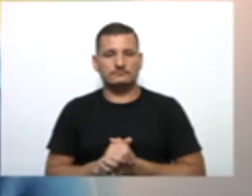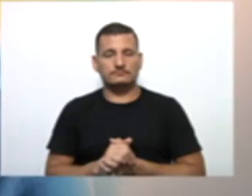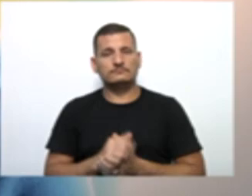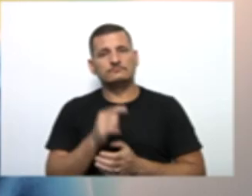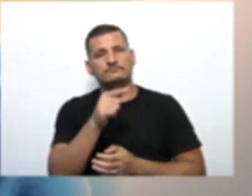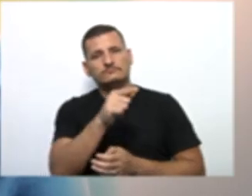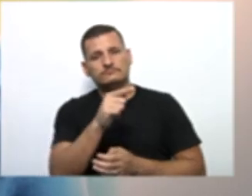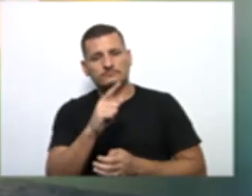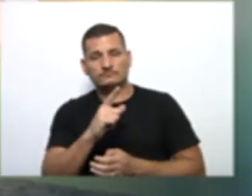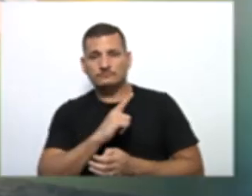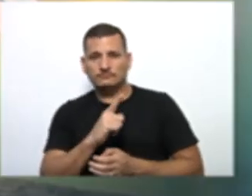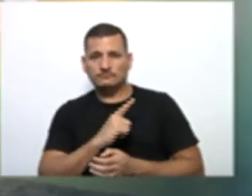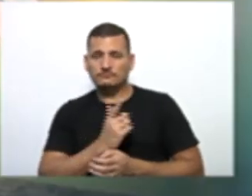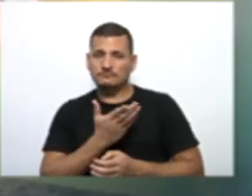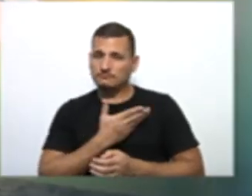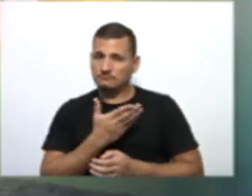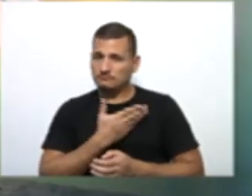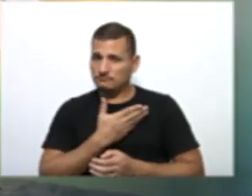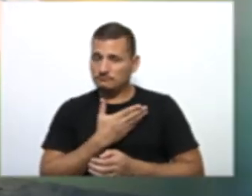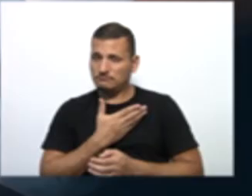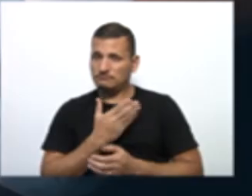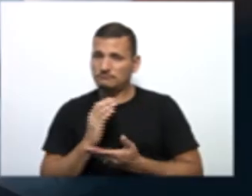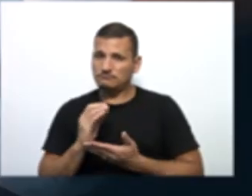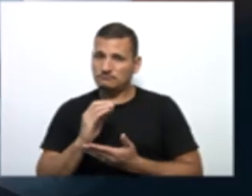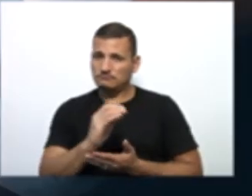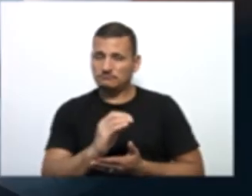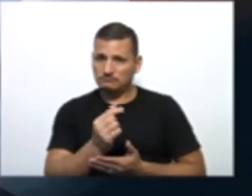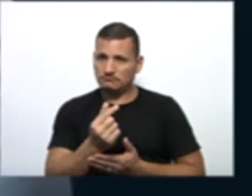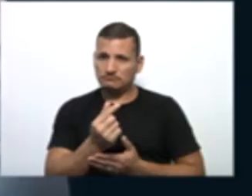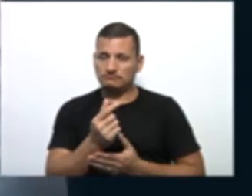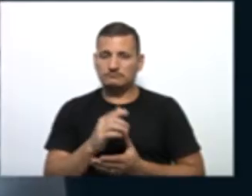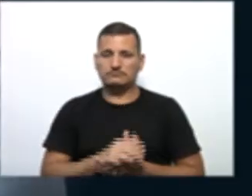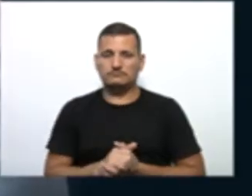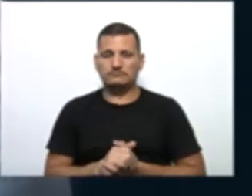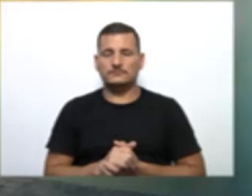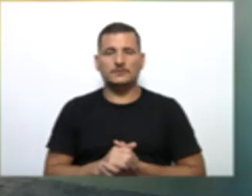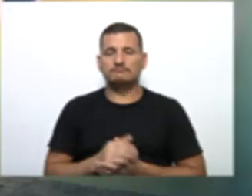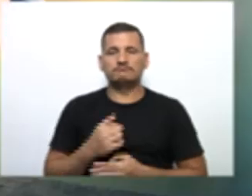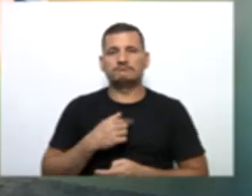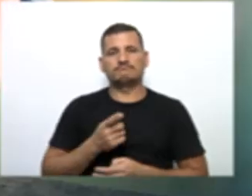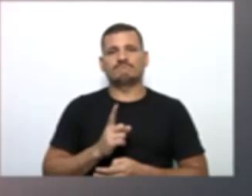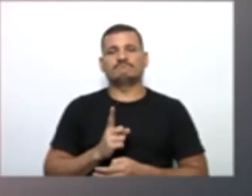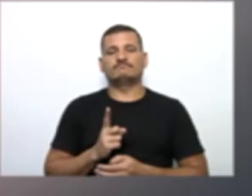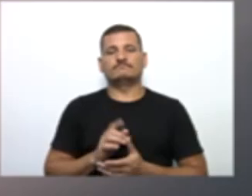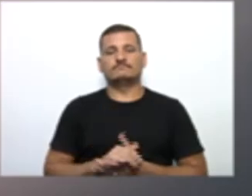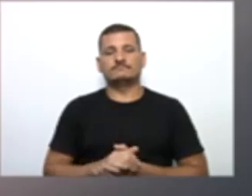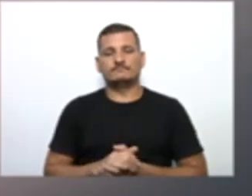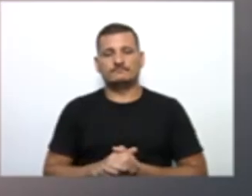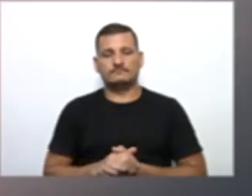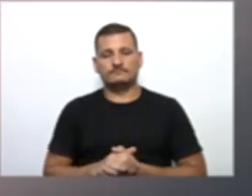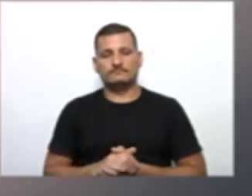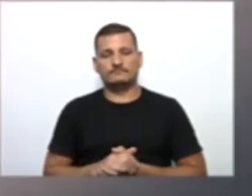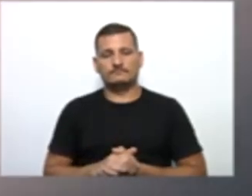Você teria um valor para cooperar dentro desse ramo que você escolheu? Sim ou não? Não.